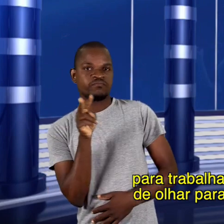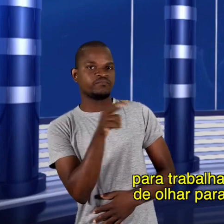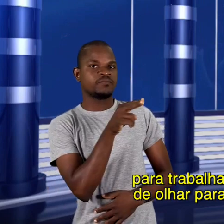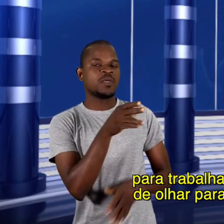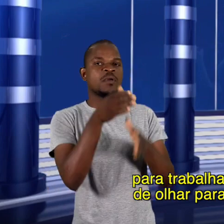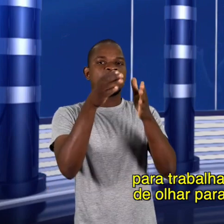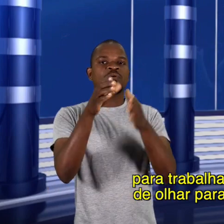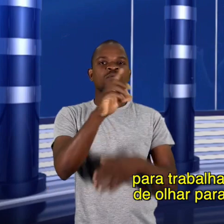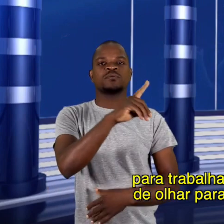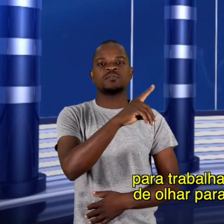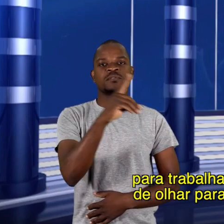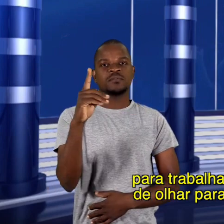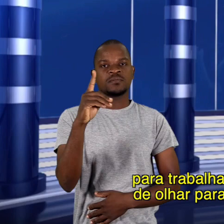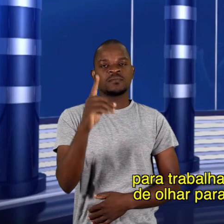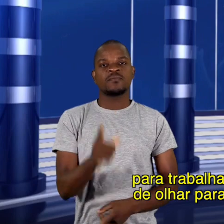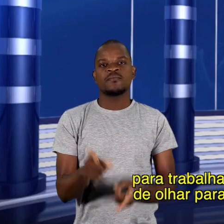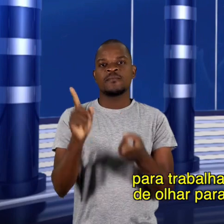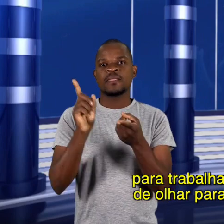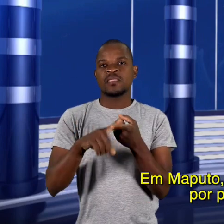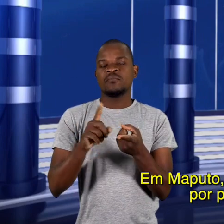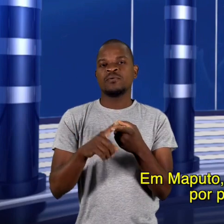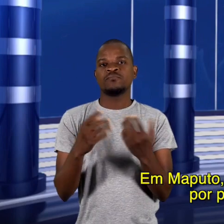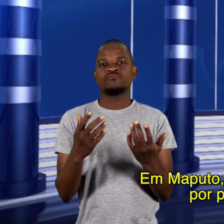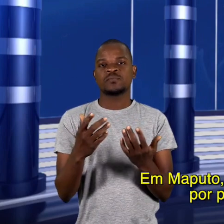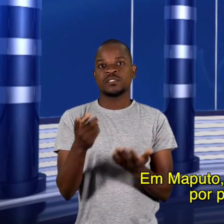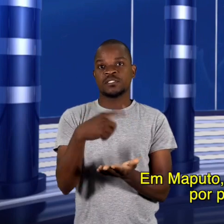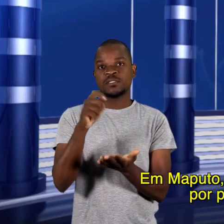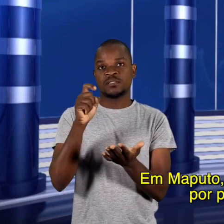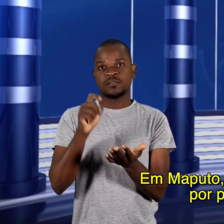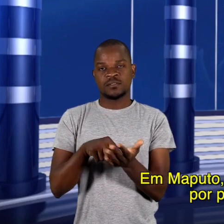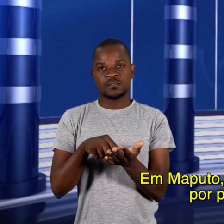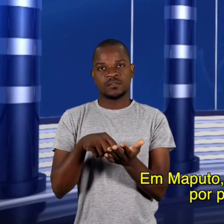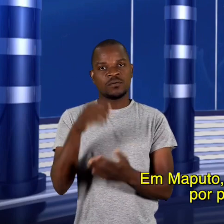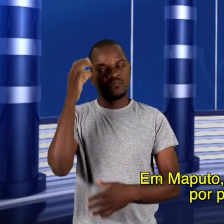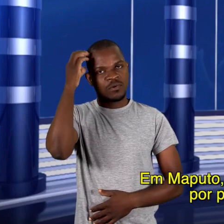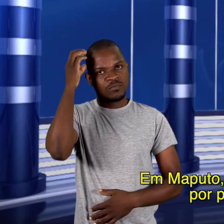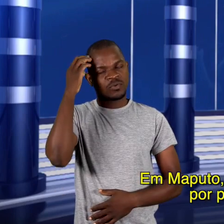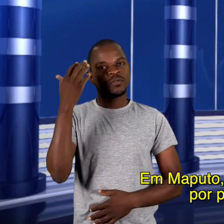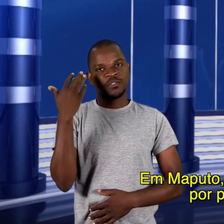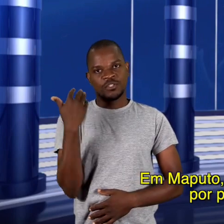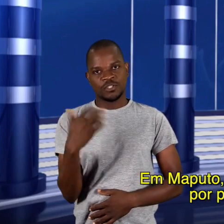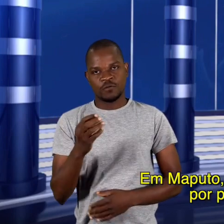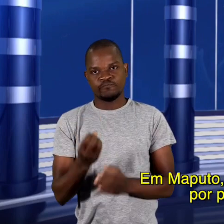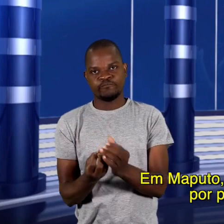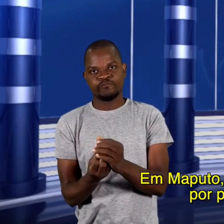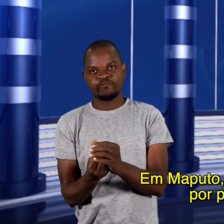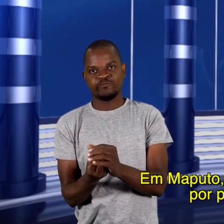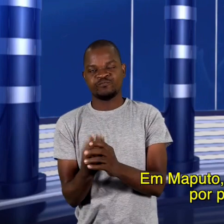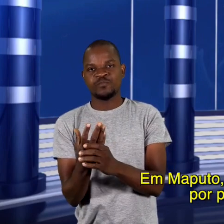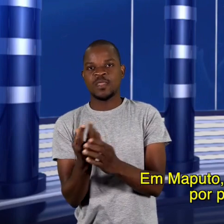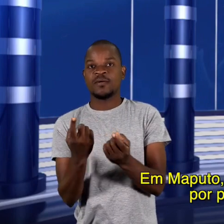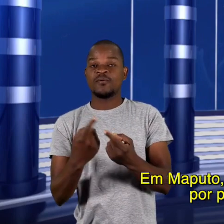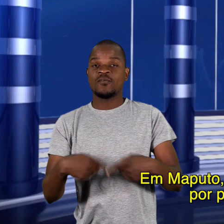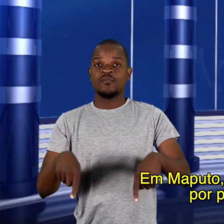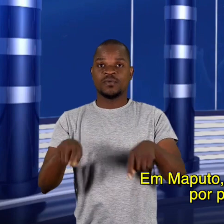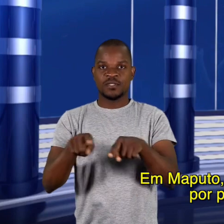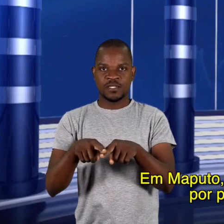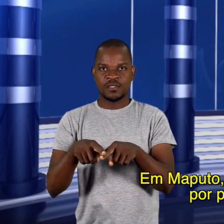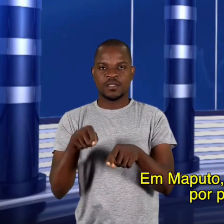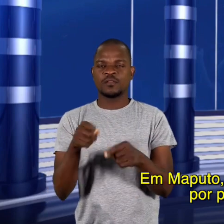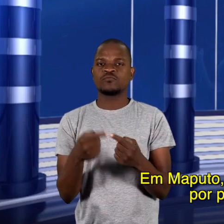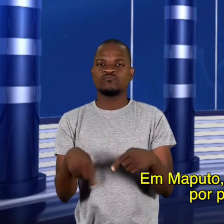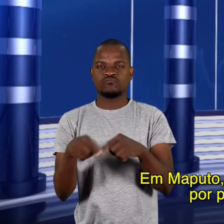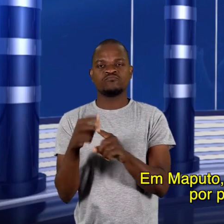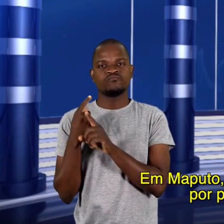olhar para a capacidade da deficiência. E ao nível do Maputo, também já criamos